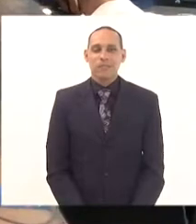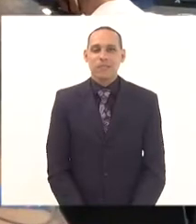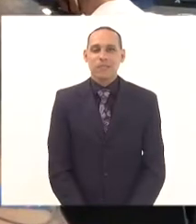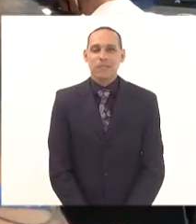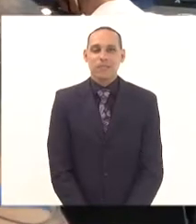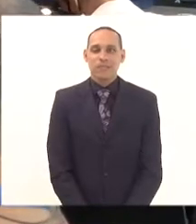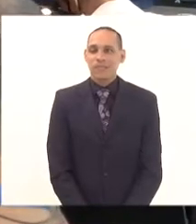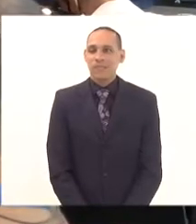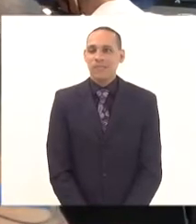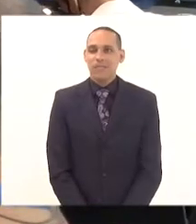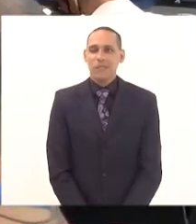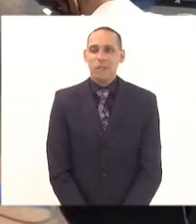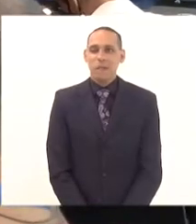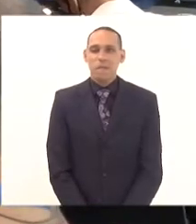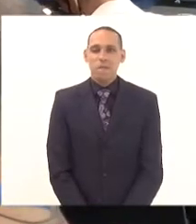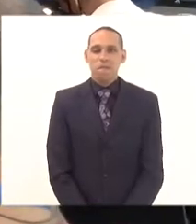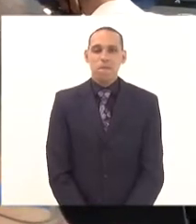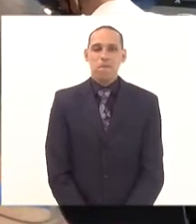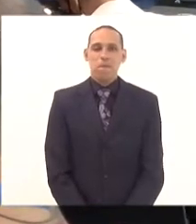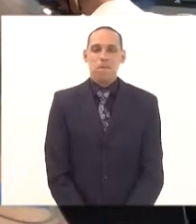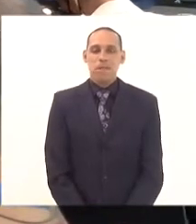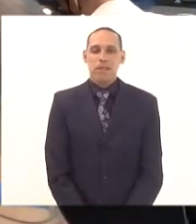E aí